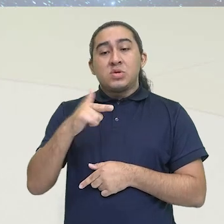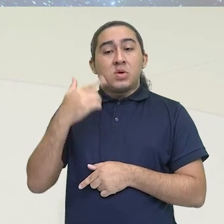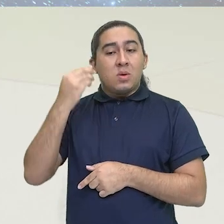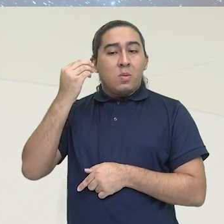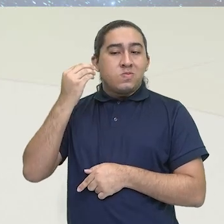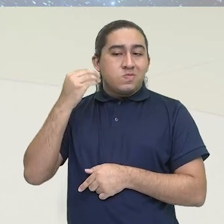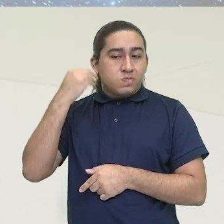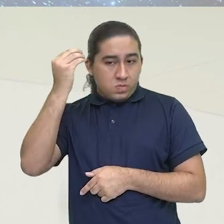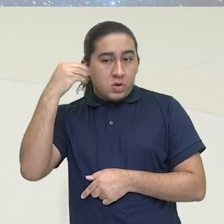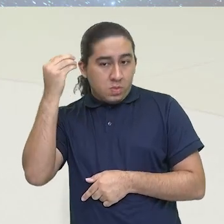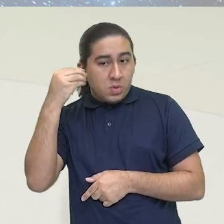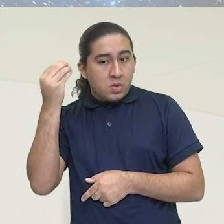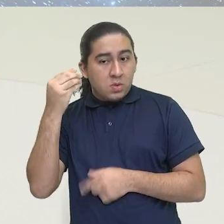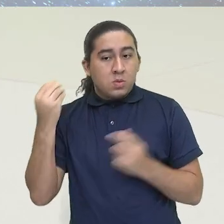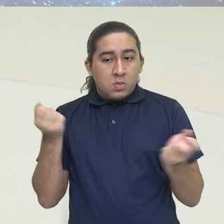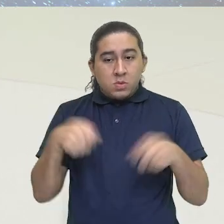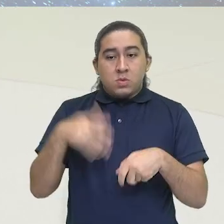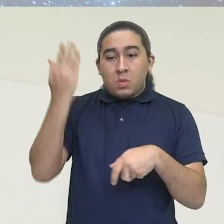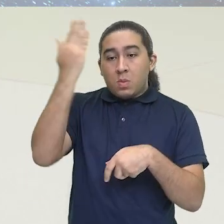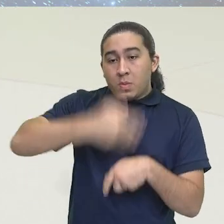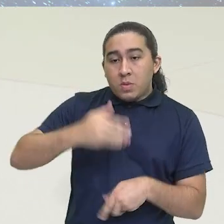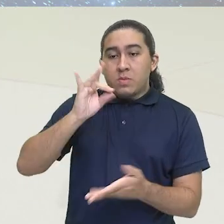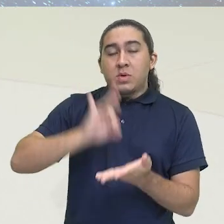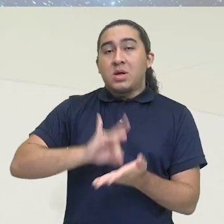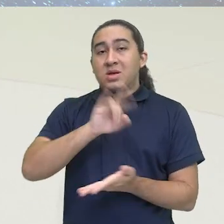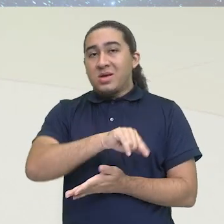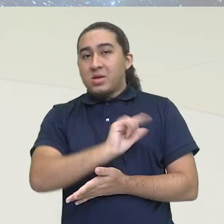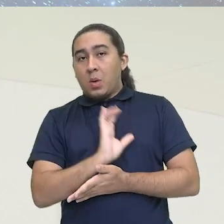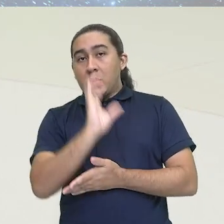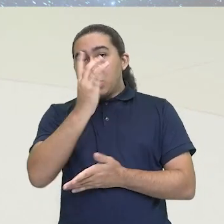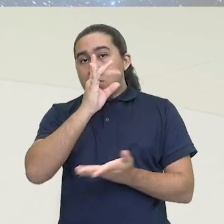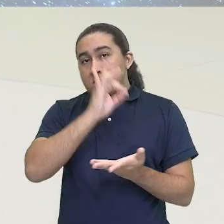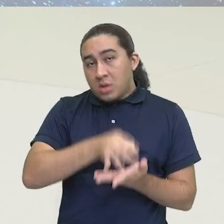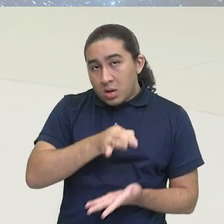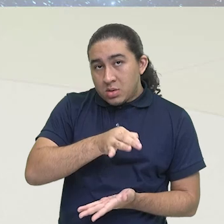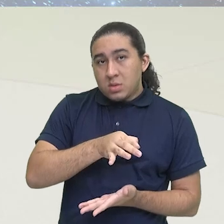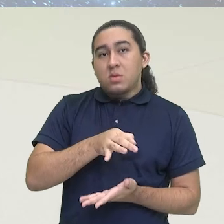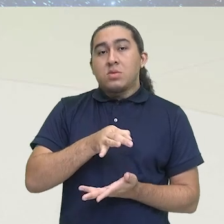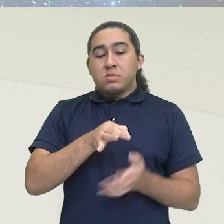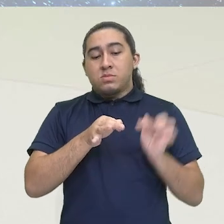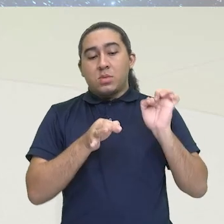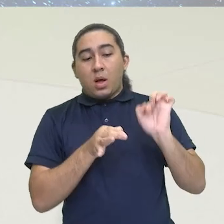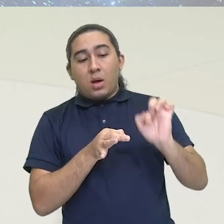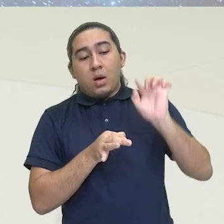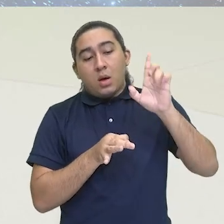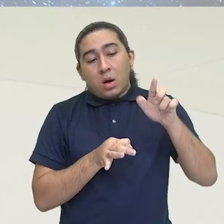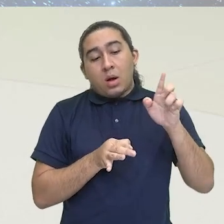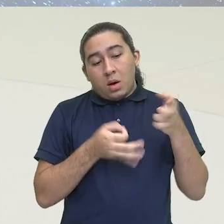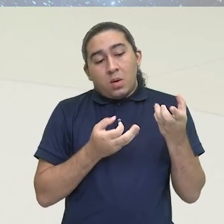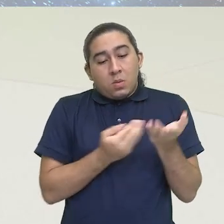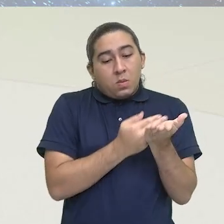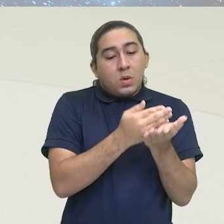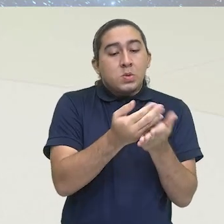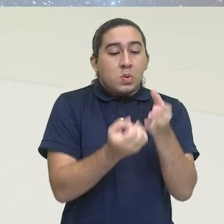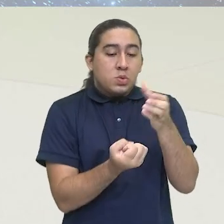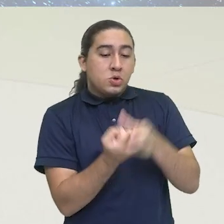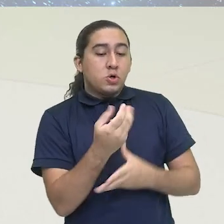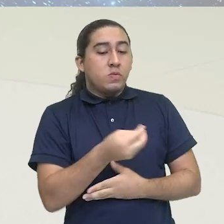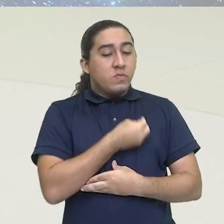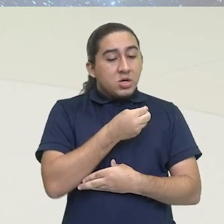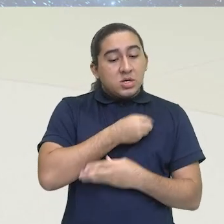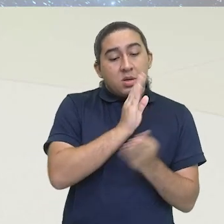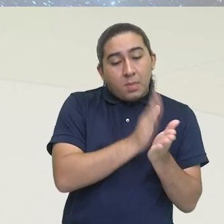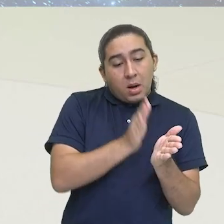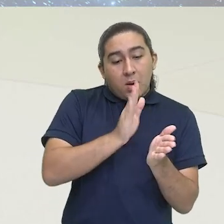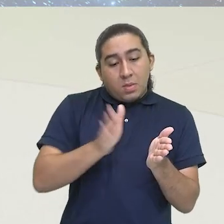experimentos que pudessem confirmar que aqueles coacervados eles poderiam ter se originado através desses processos